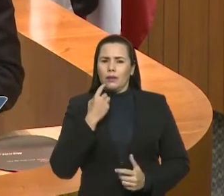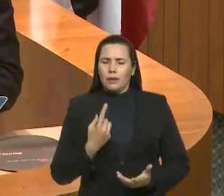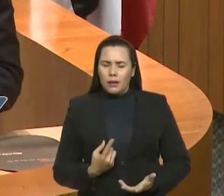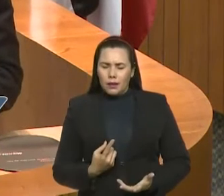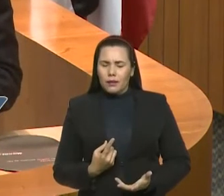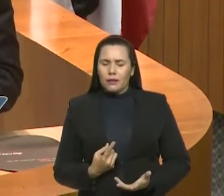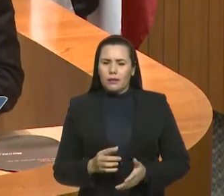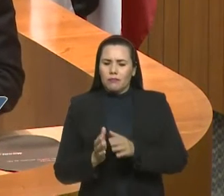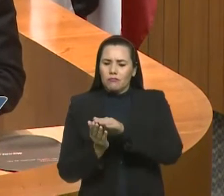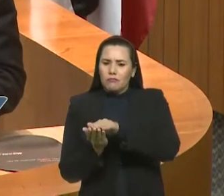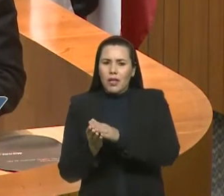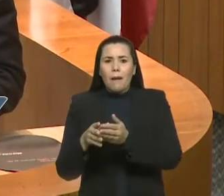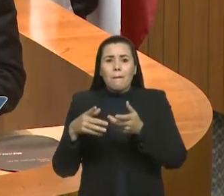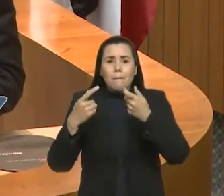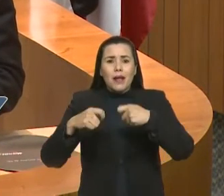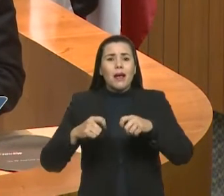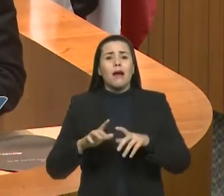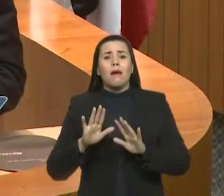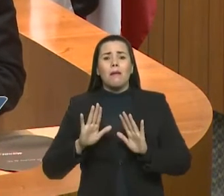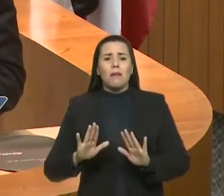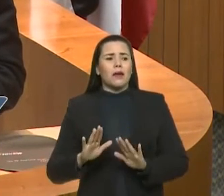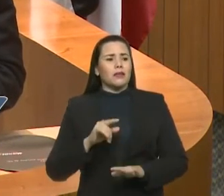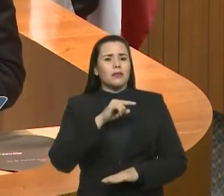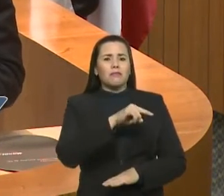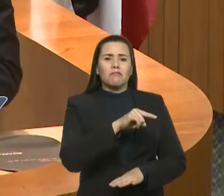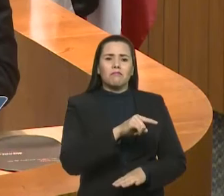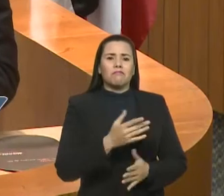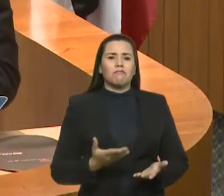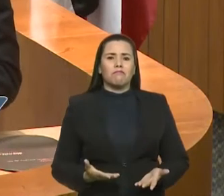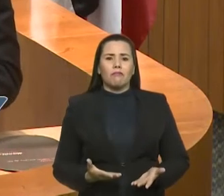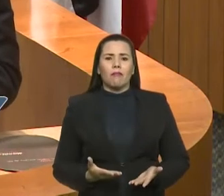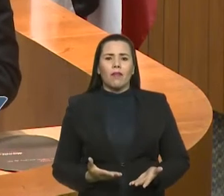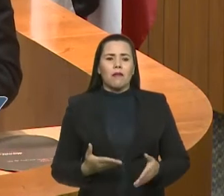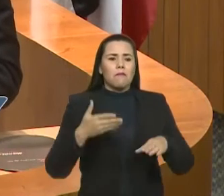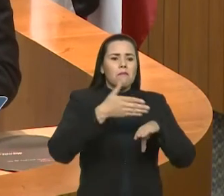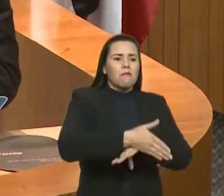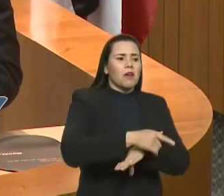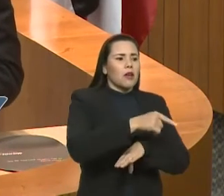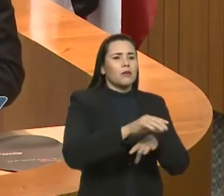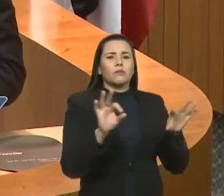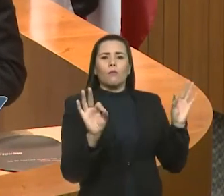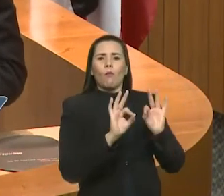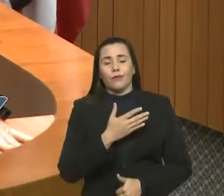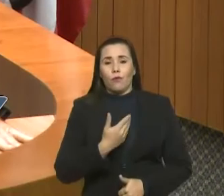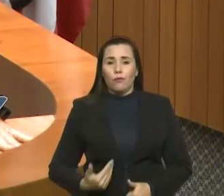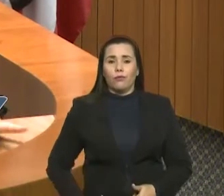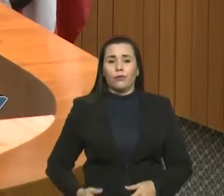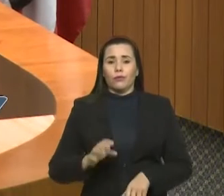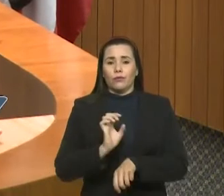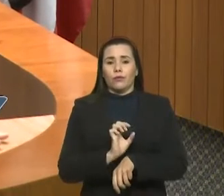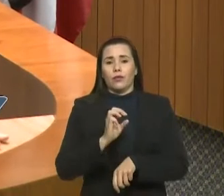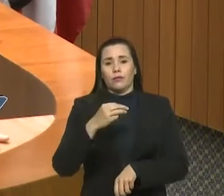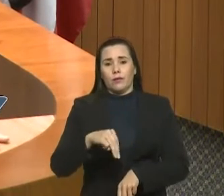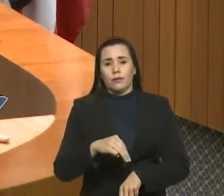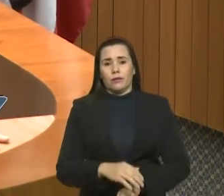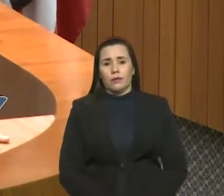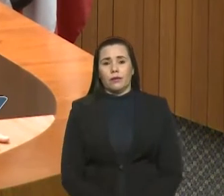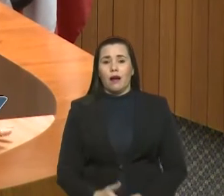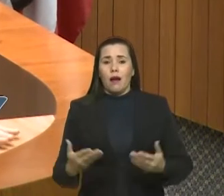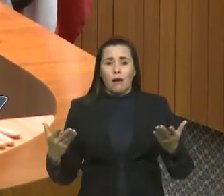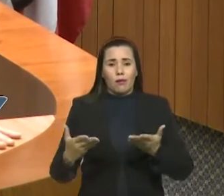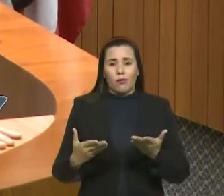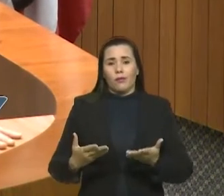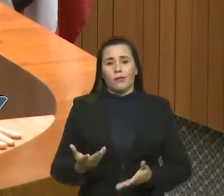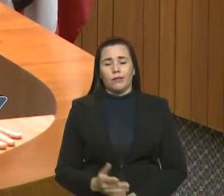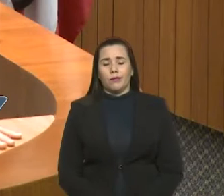motivos de ter sido inaugurado há quase 30 dias e não estar funcionando esse centro de hemodiálise. O deputado Hélio